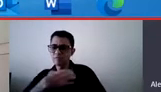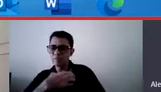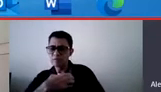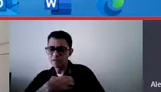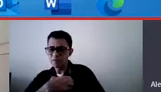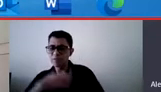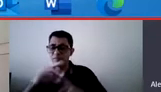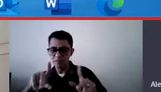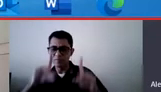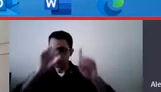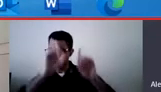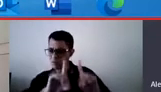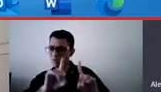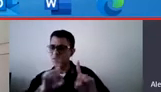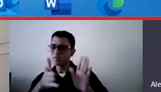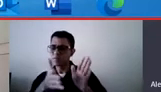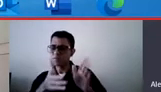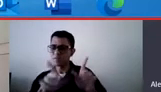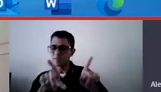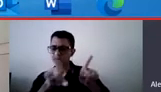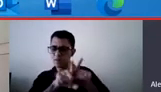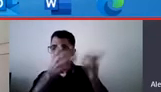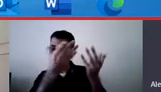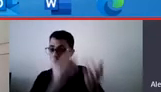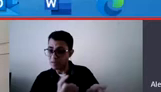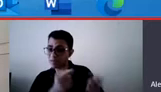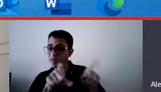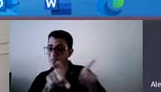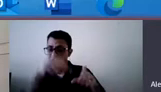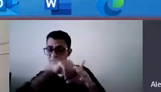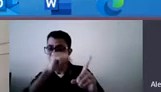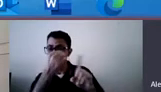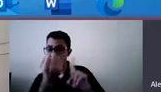tem o direito de ser ouvida e acolhida.